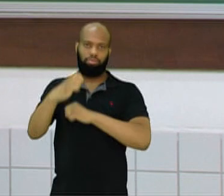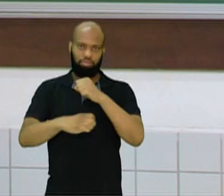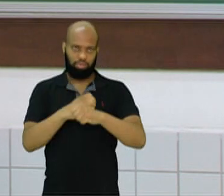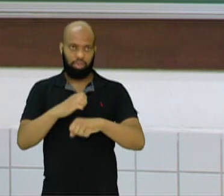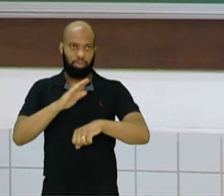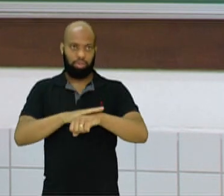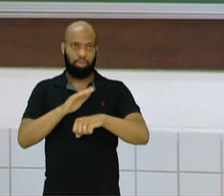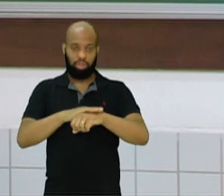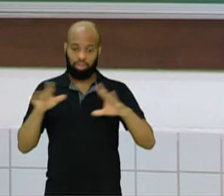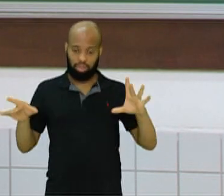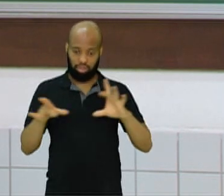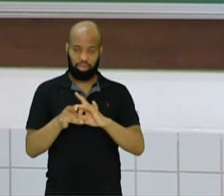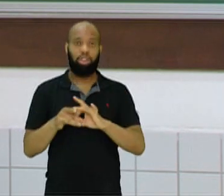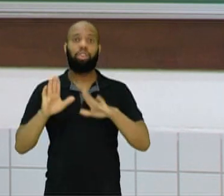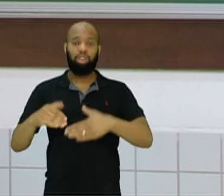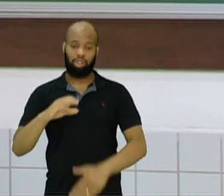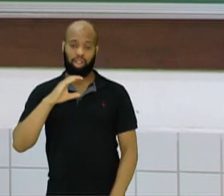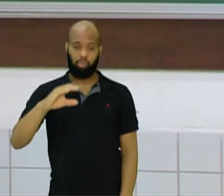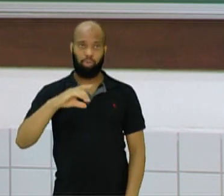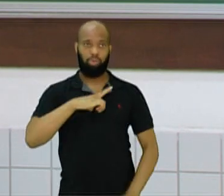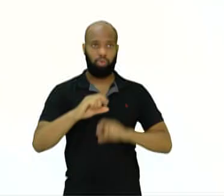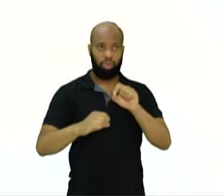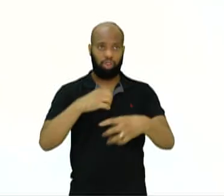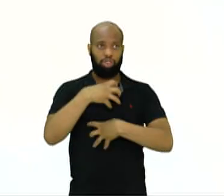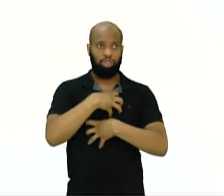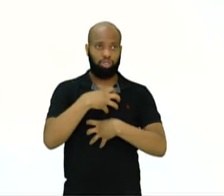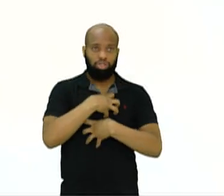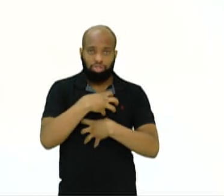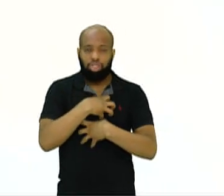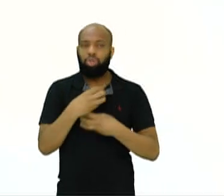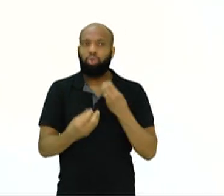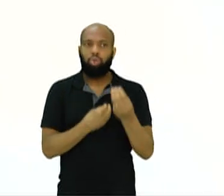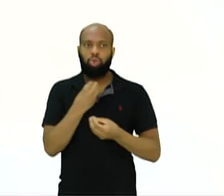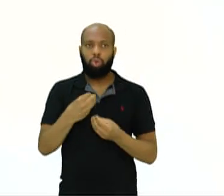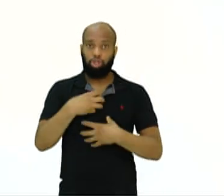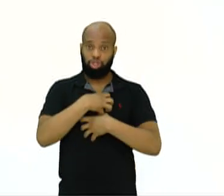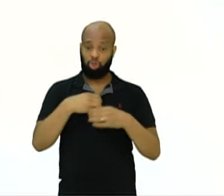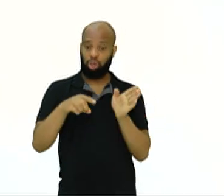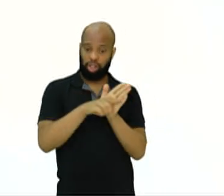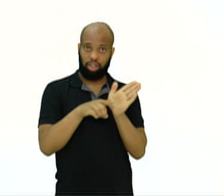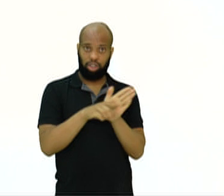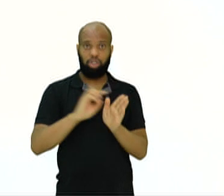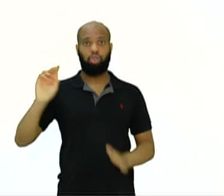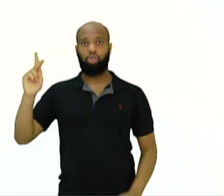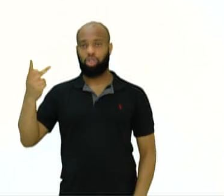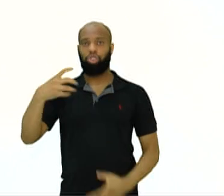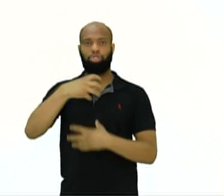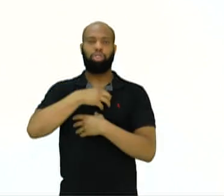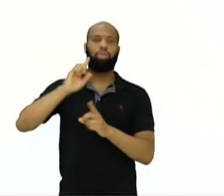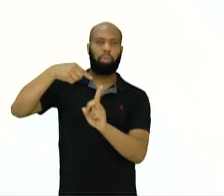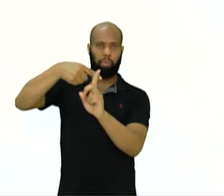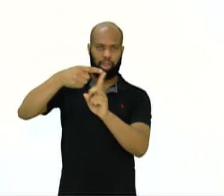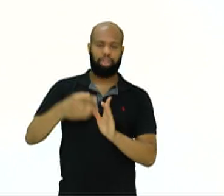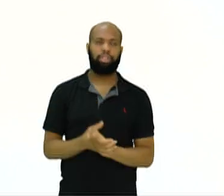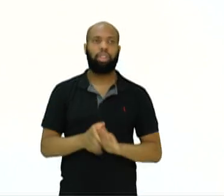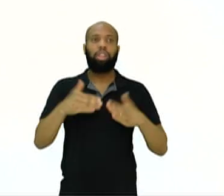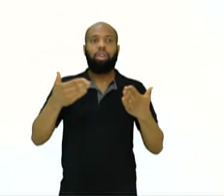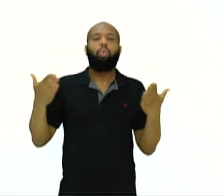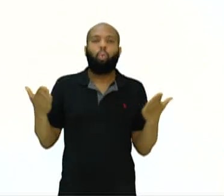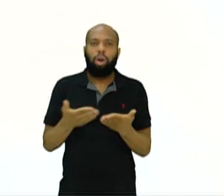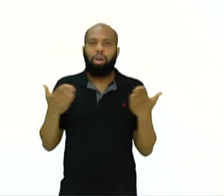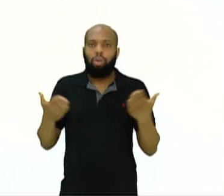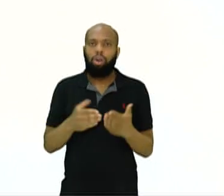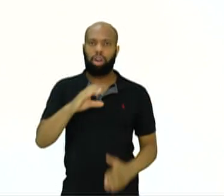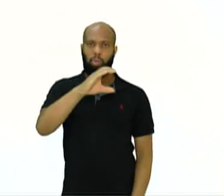carbono fica com um número de oxidação, com caráter negativo e o hidrogênio positivo. Como esse carbono